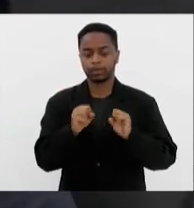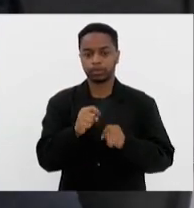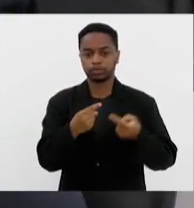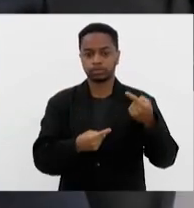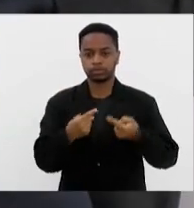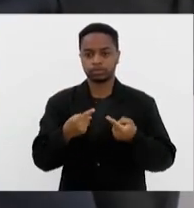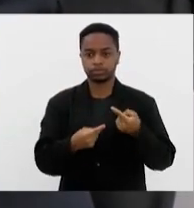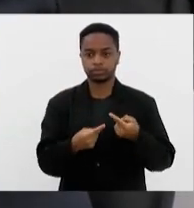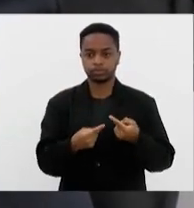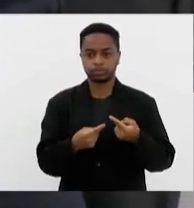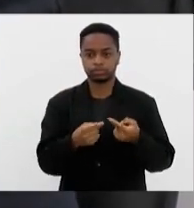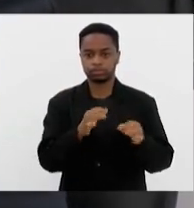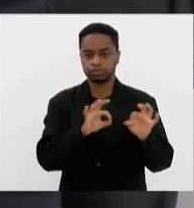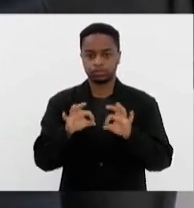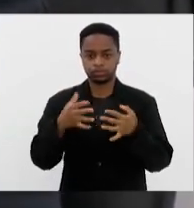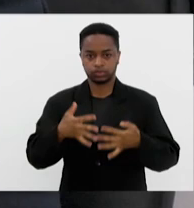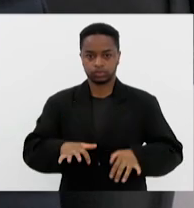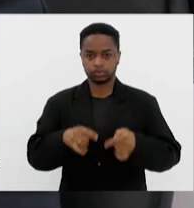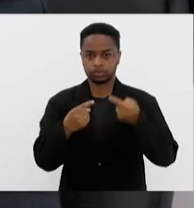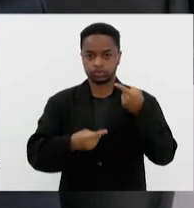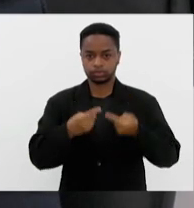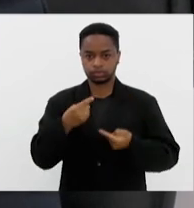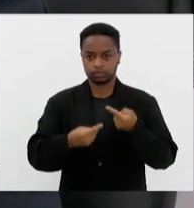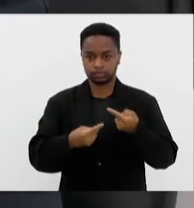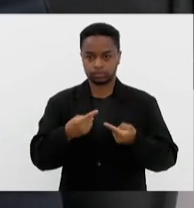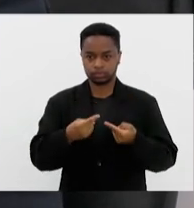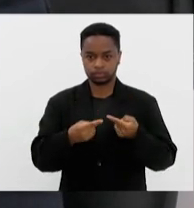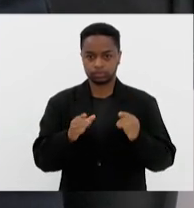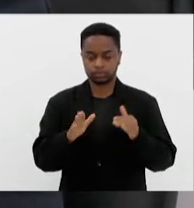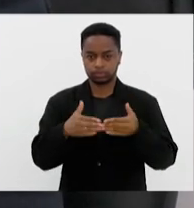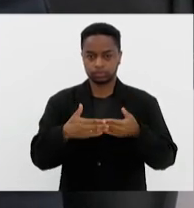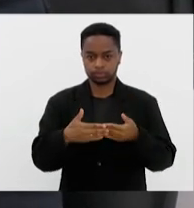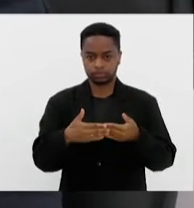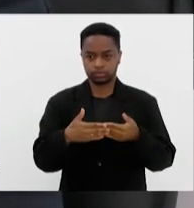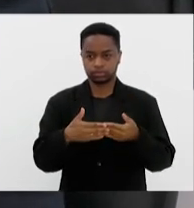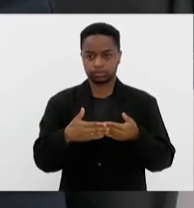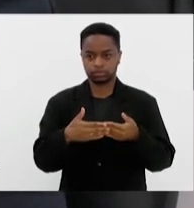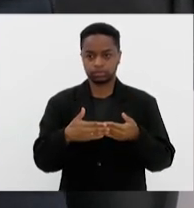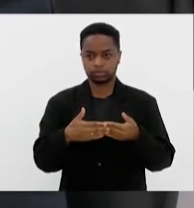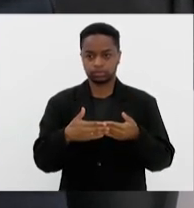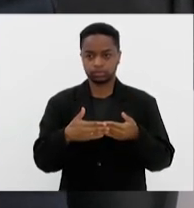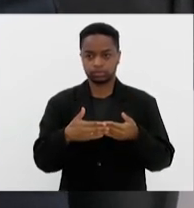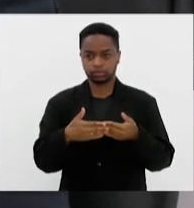discussão. Não havendo quem queira discutir, encerrada a discussão.